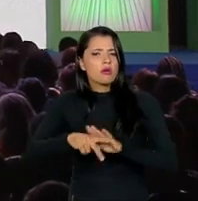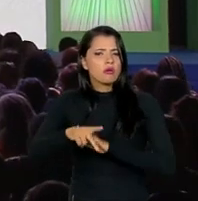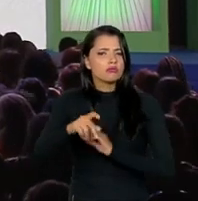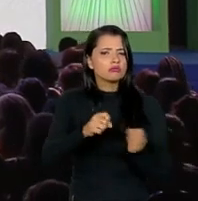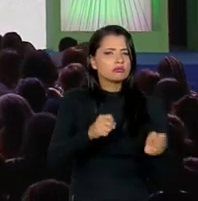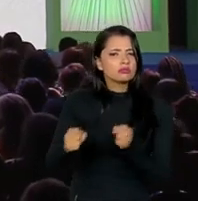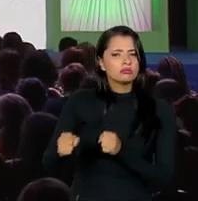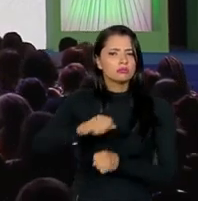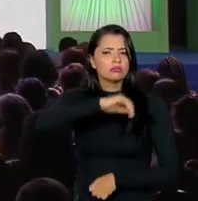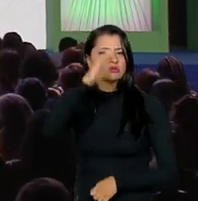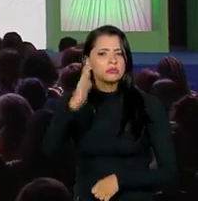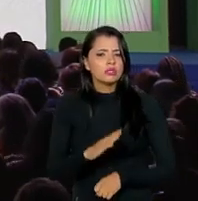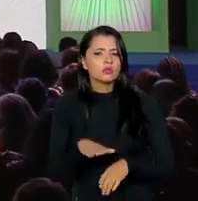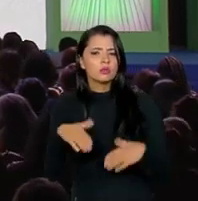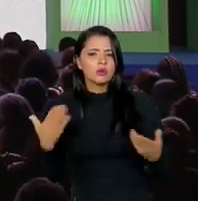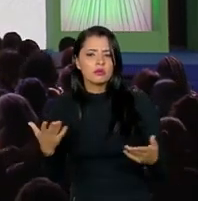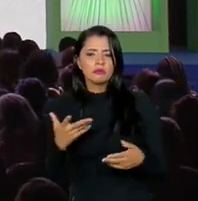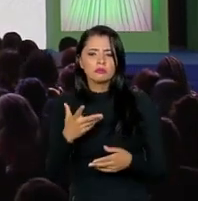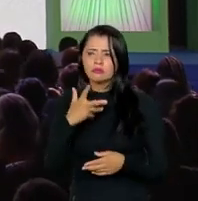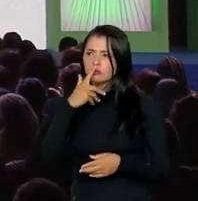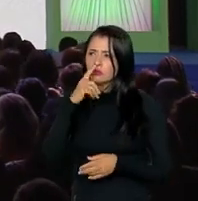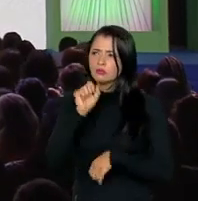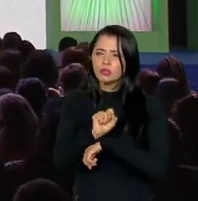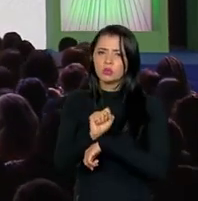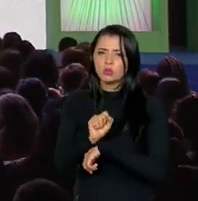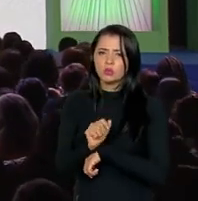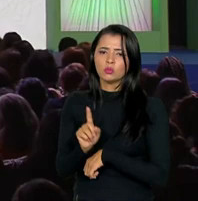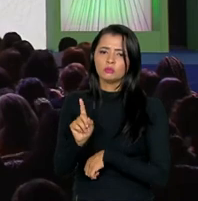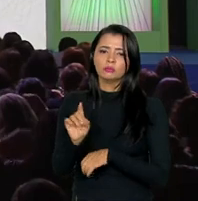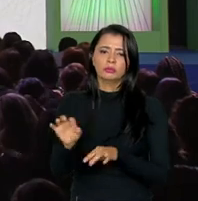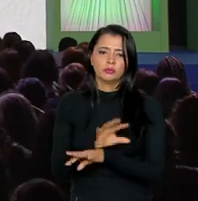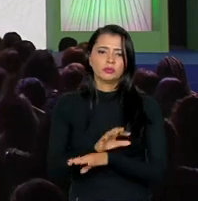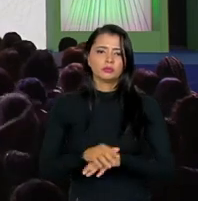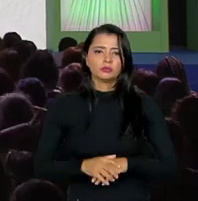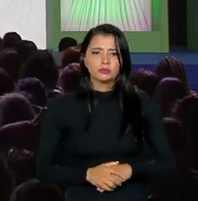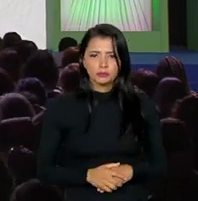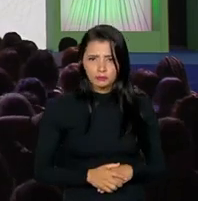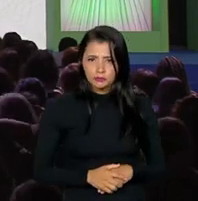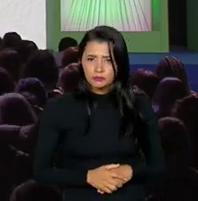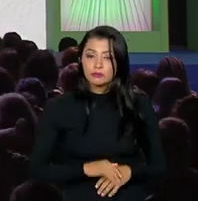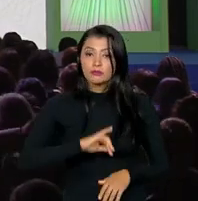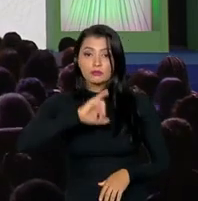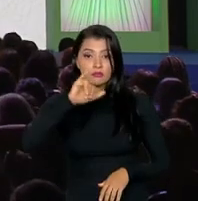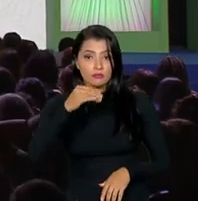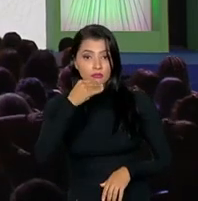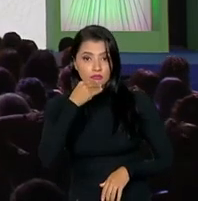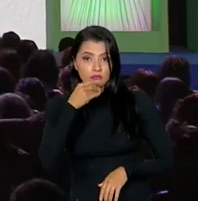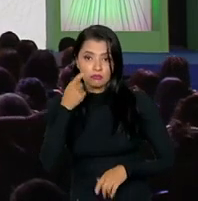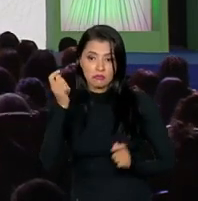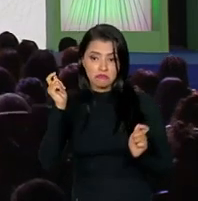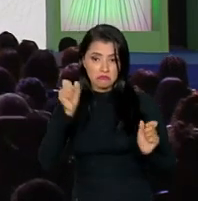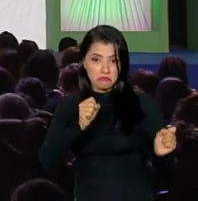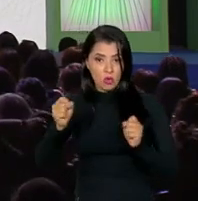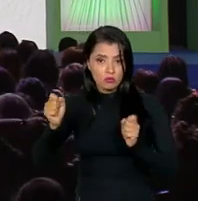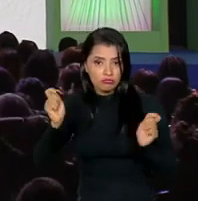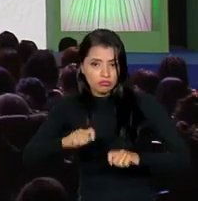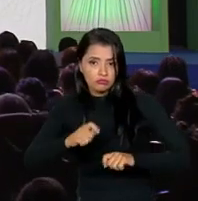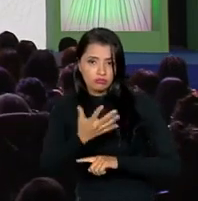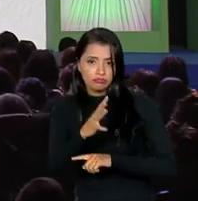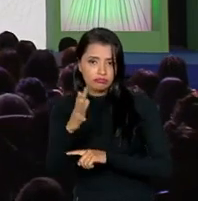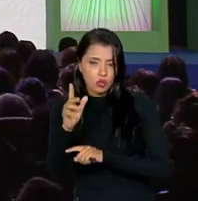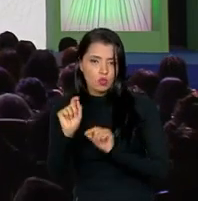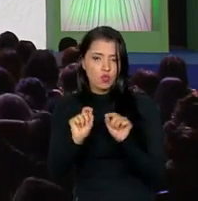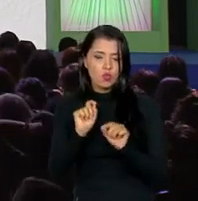Brasil? Ih, eu acho que parou aqui. Pronto. Então, a oportunidade para ser uma potência